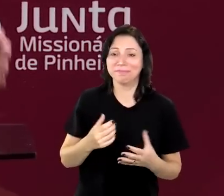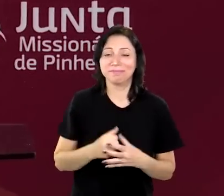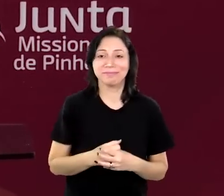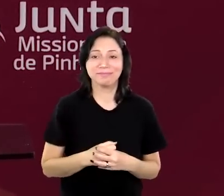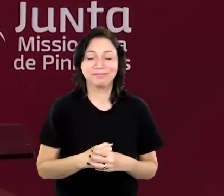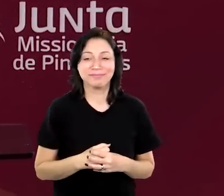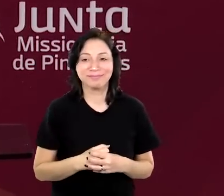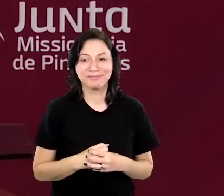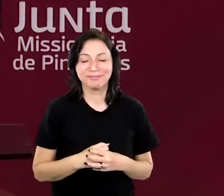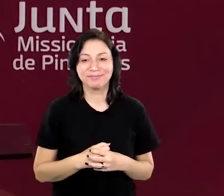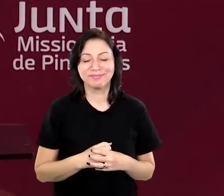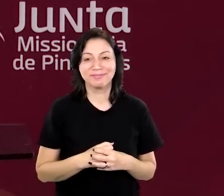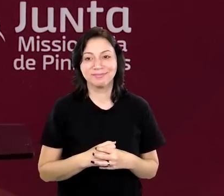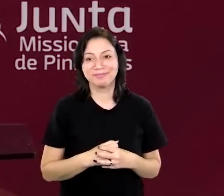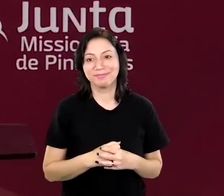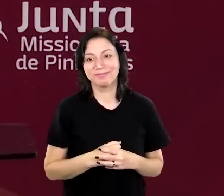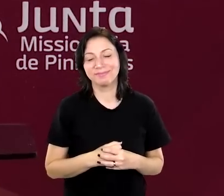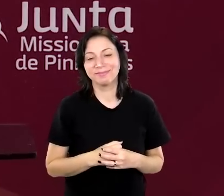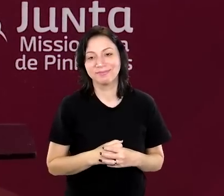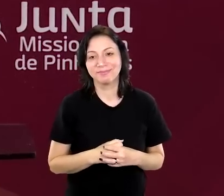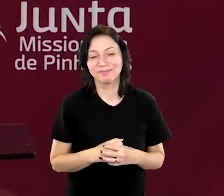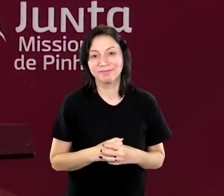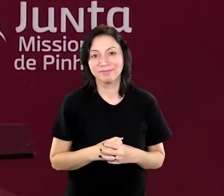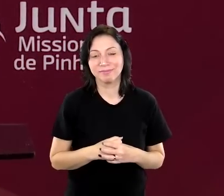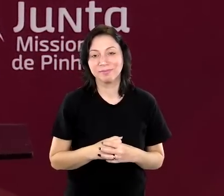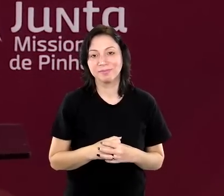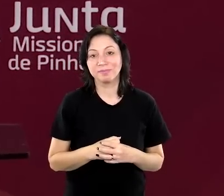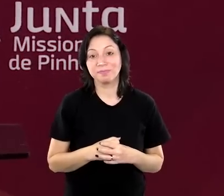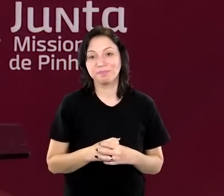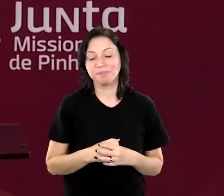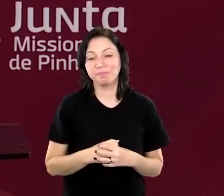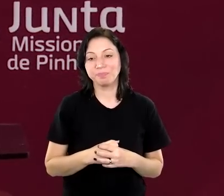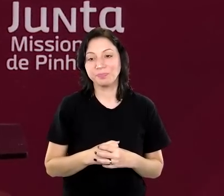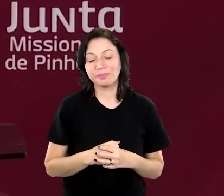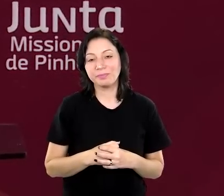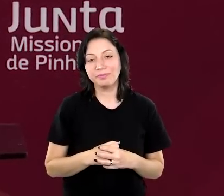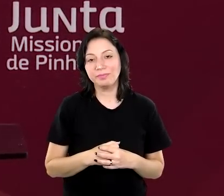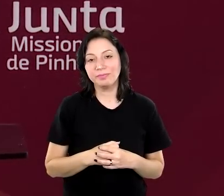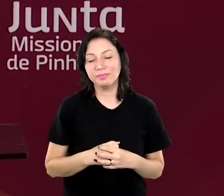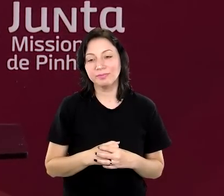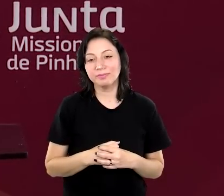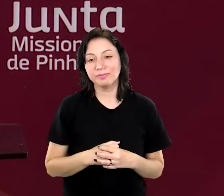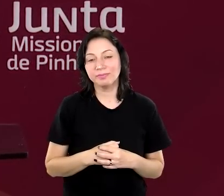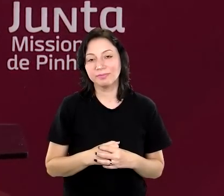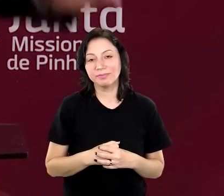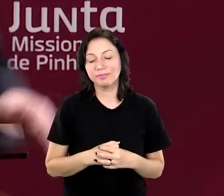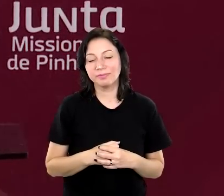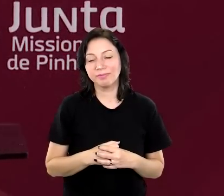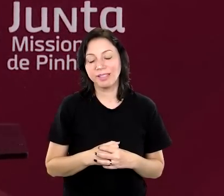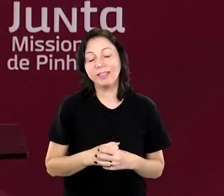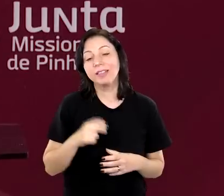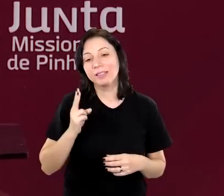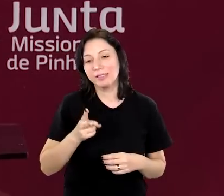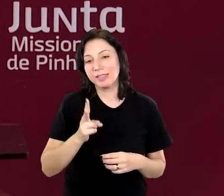E meus amados irmãos, a história daquelas pessoas que foram usadas por Deus sempre foi assim.